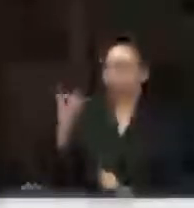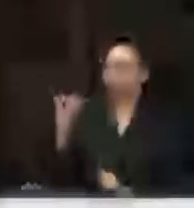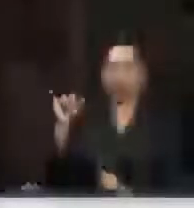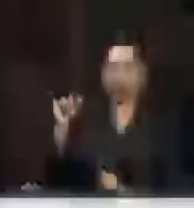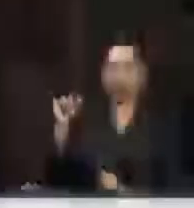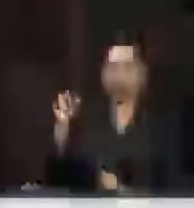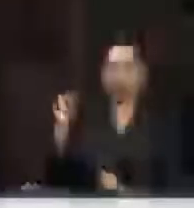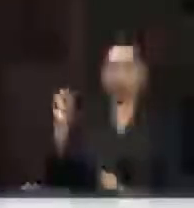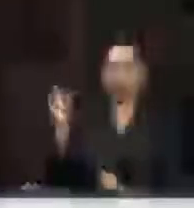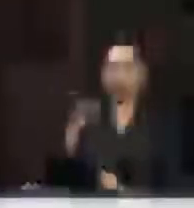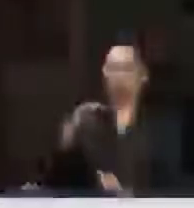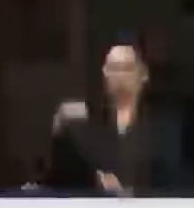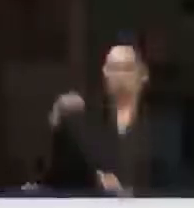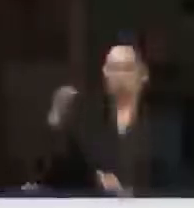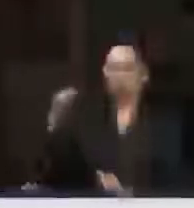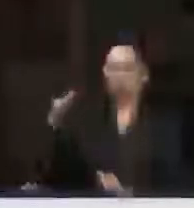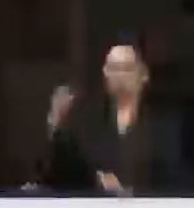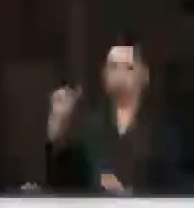que tinha